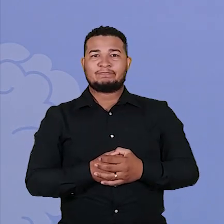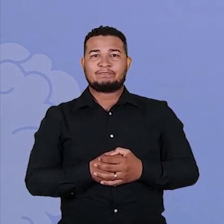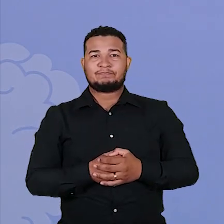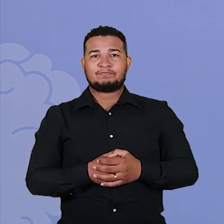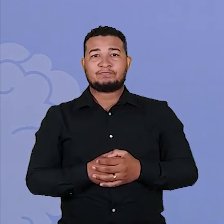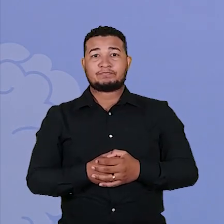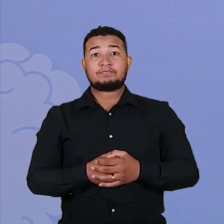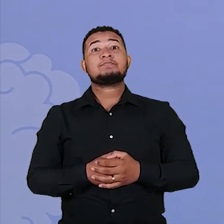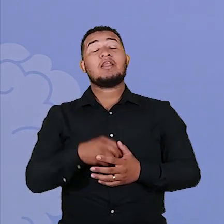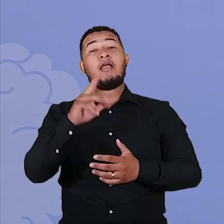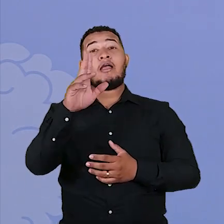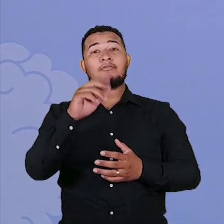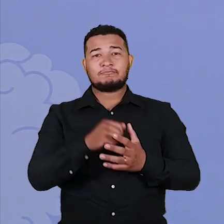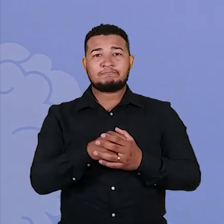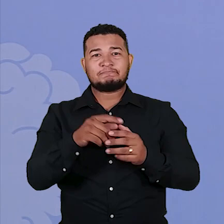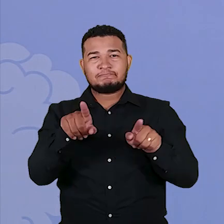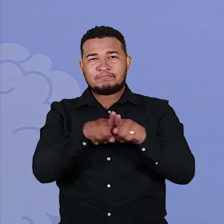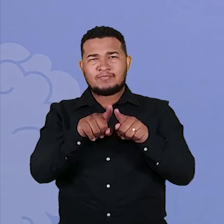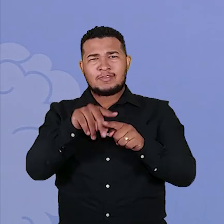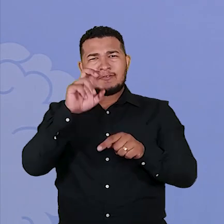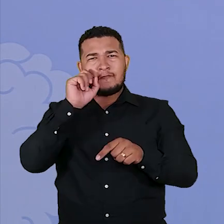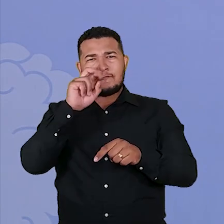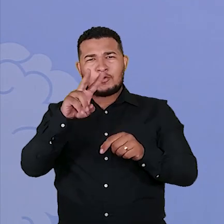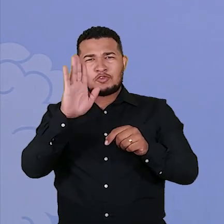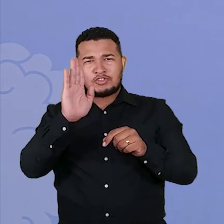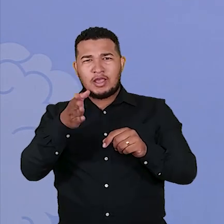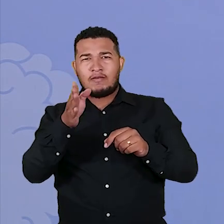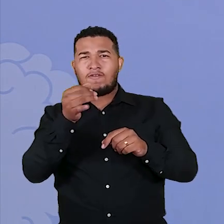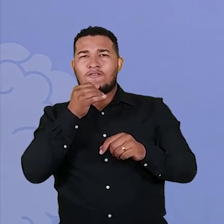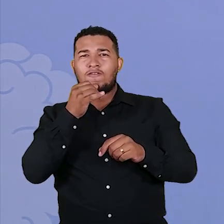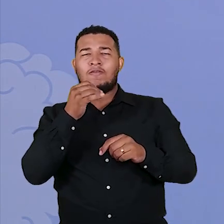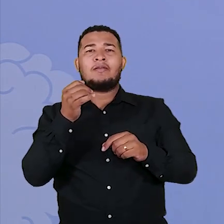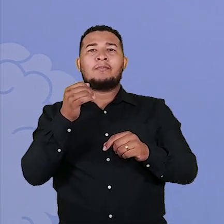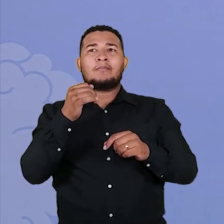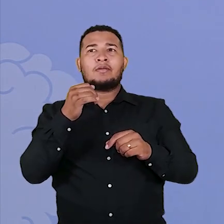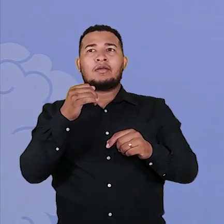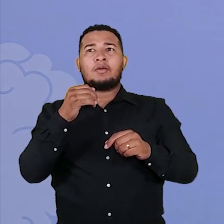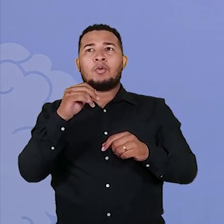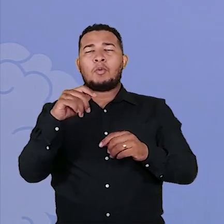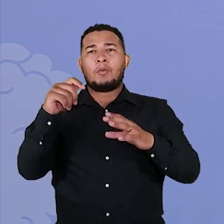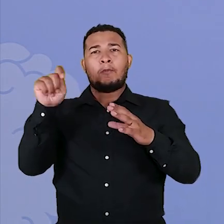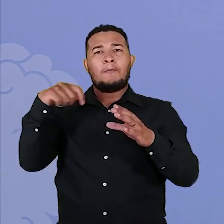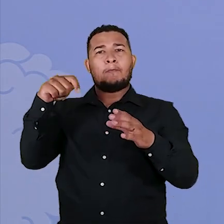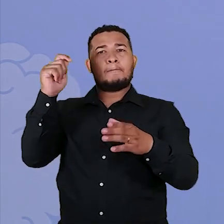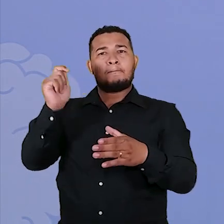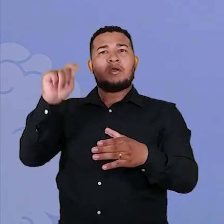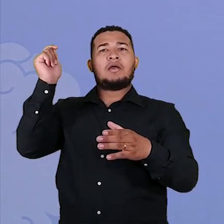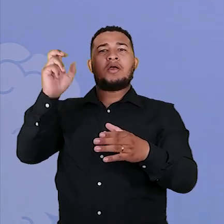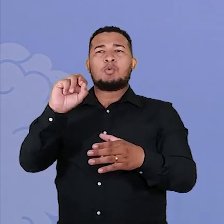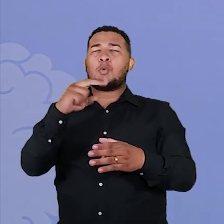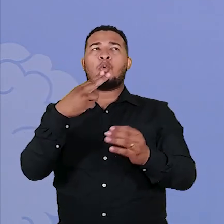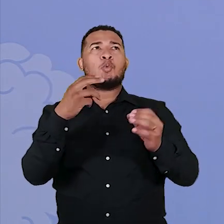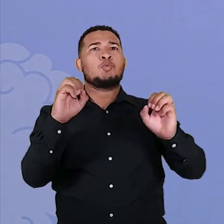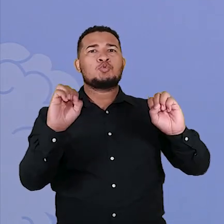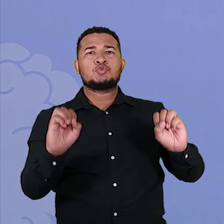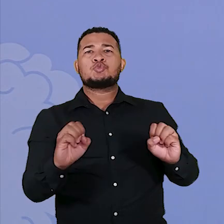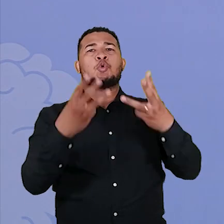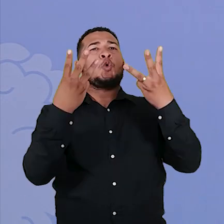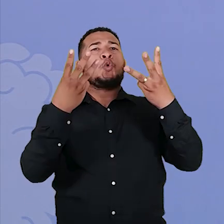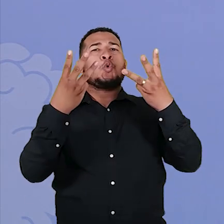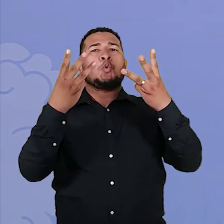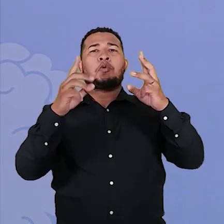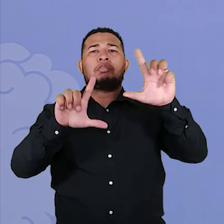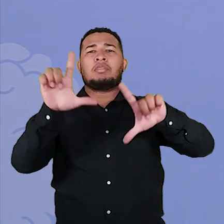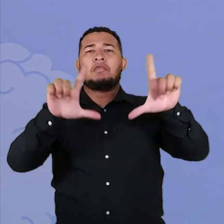bom a você já viram uma cena tipo assim uma angico um show né